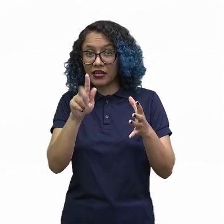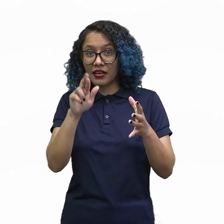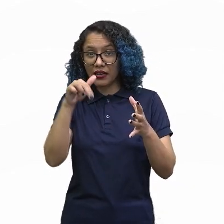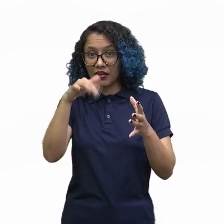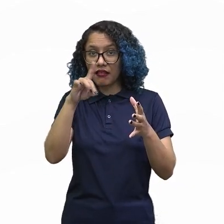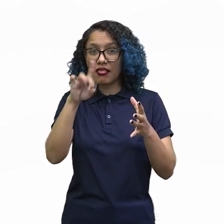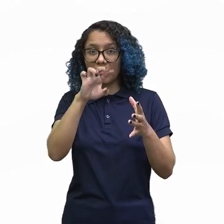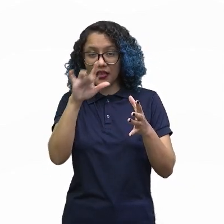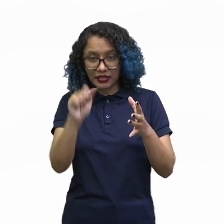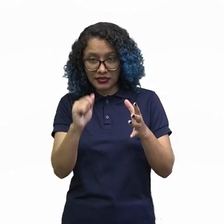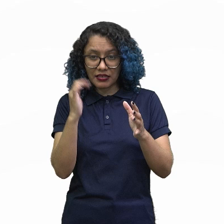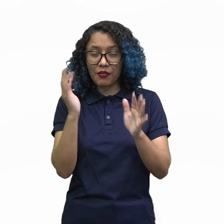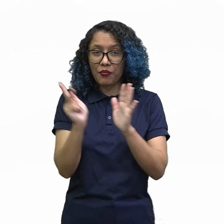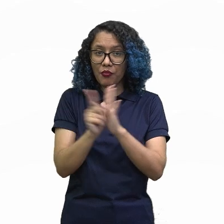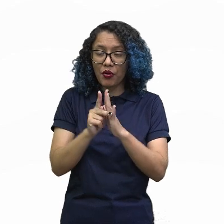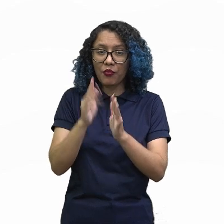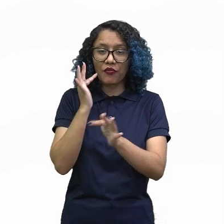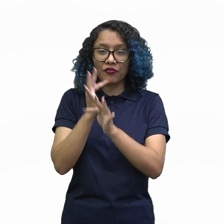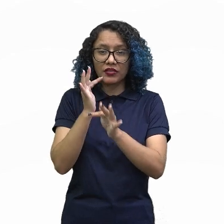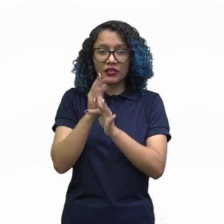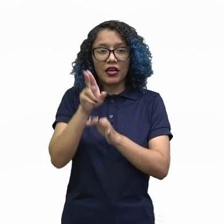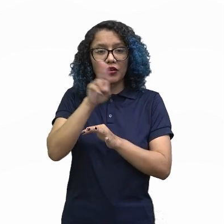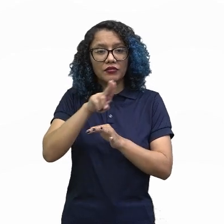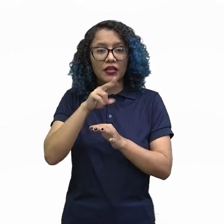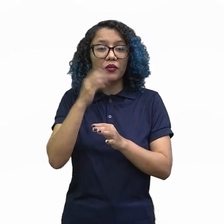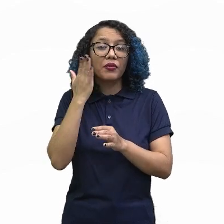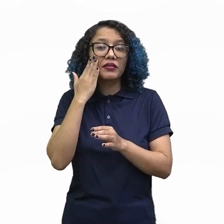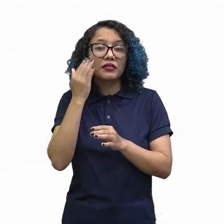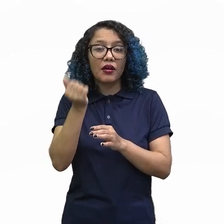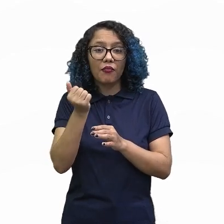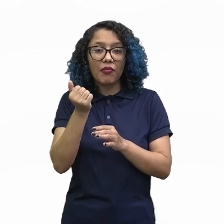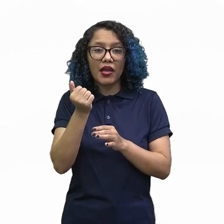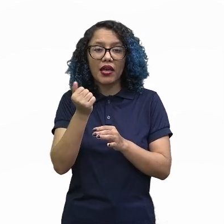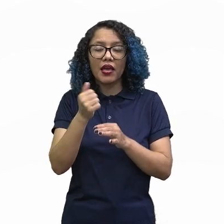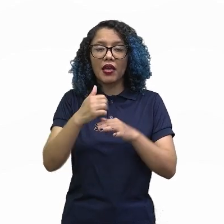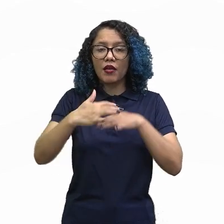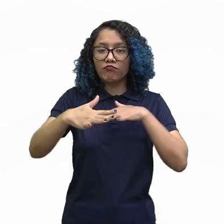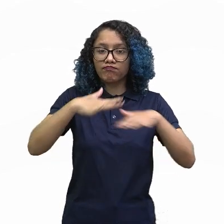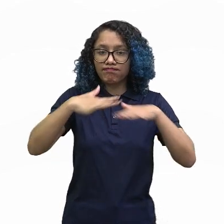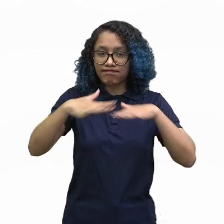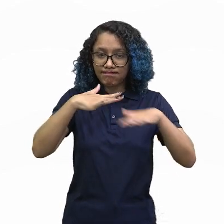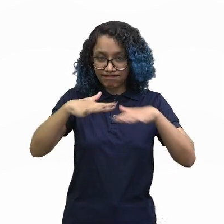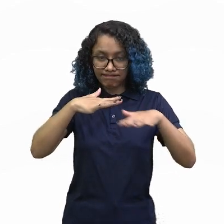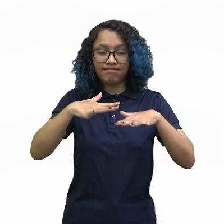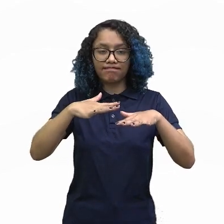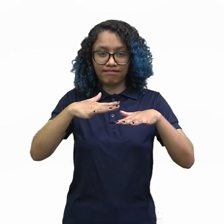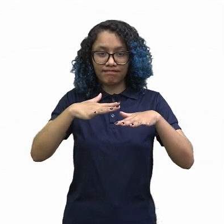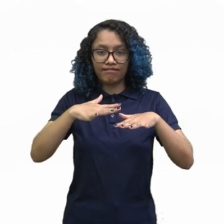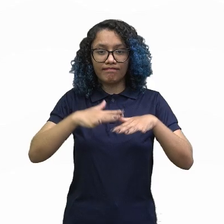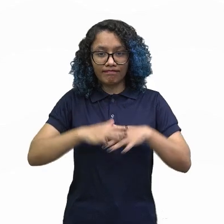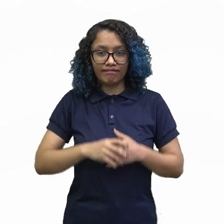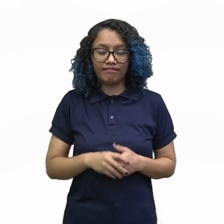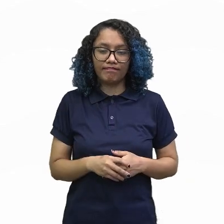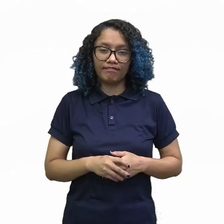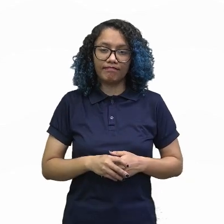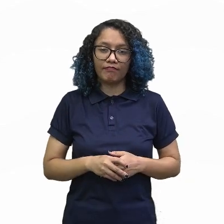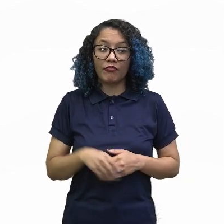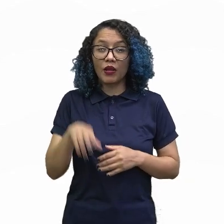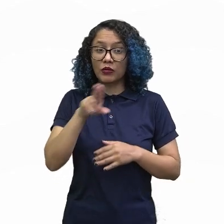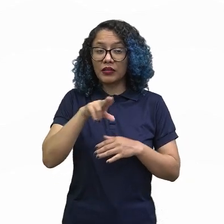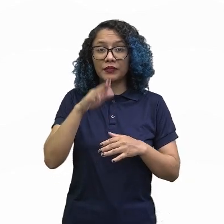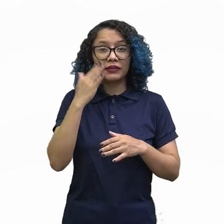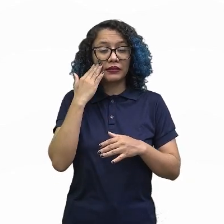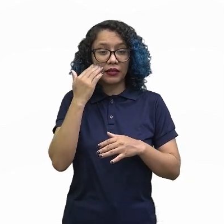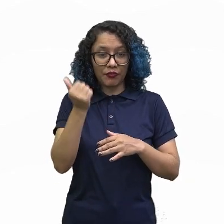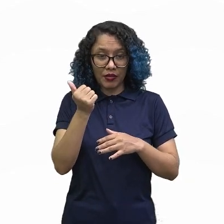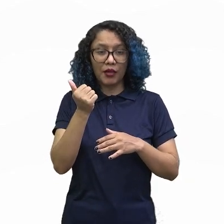utilizada para medir o grau de agitação. Olha só, temperatura é uma grandeza física